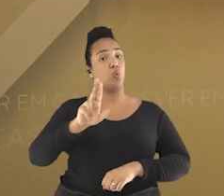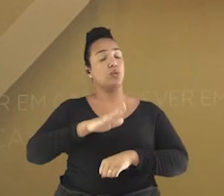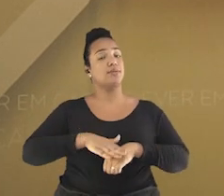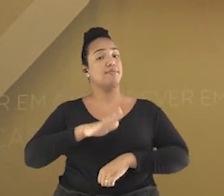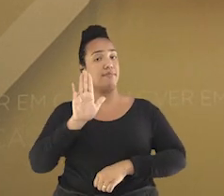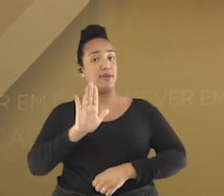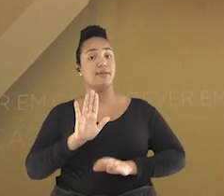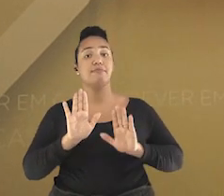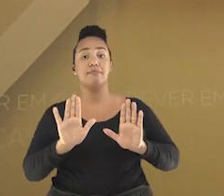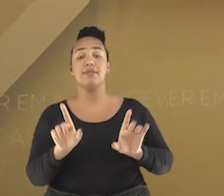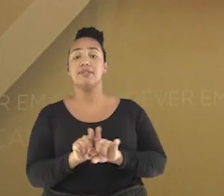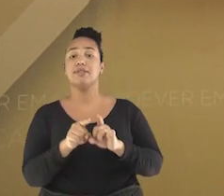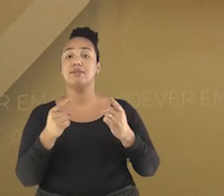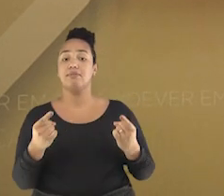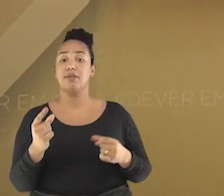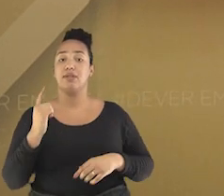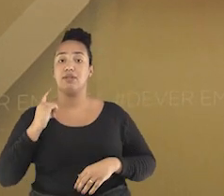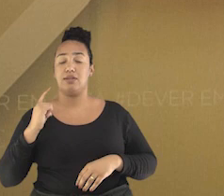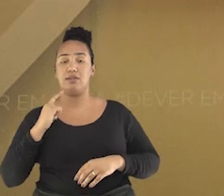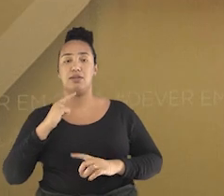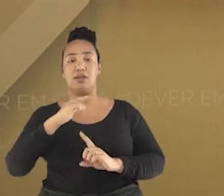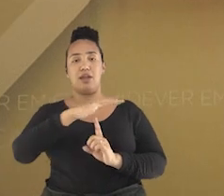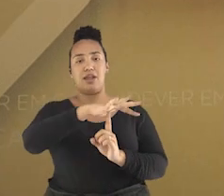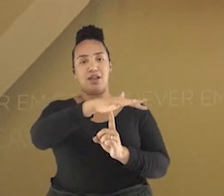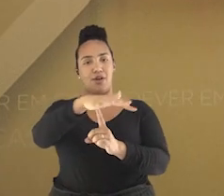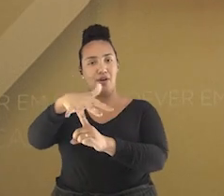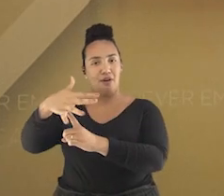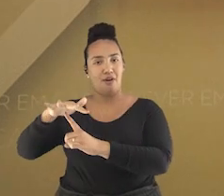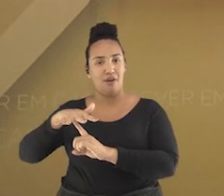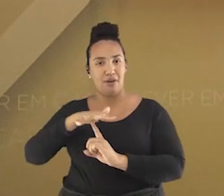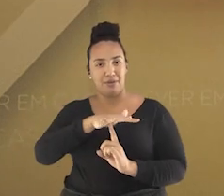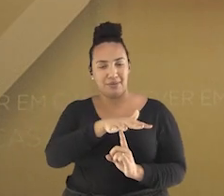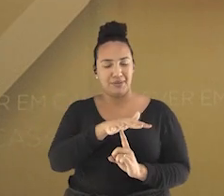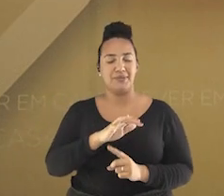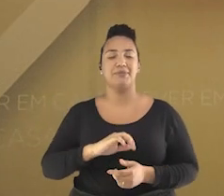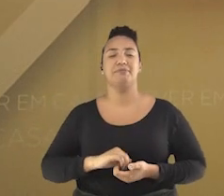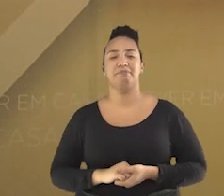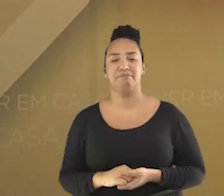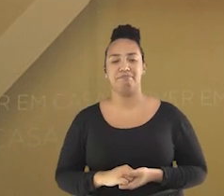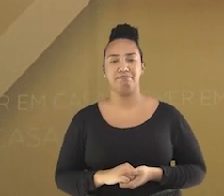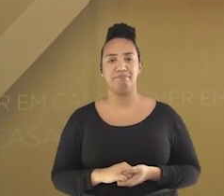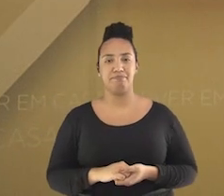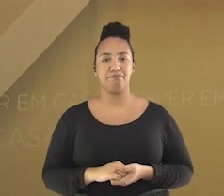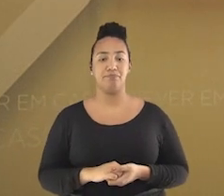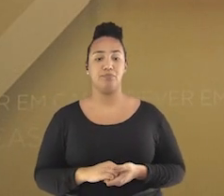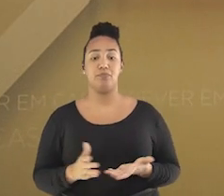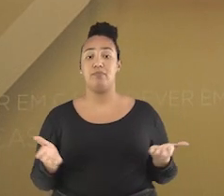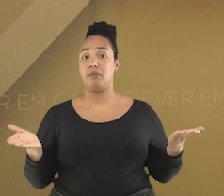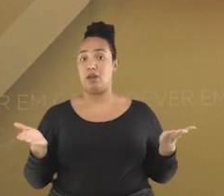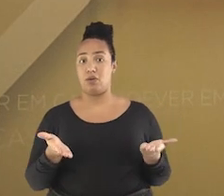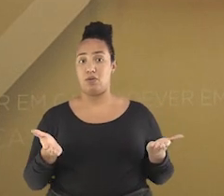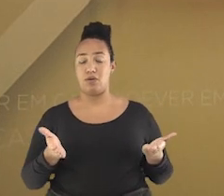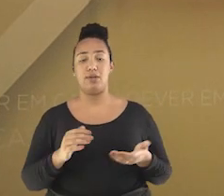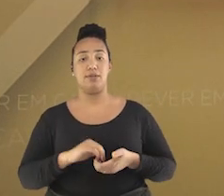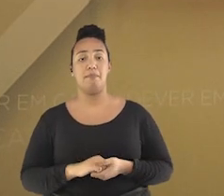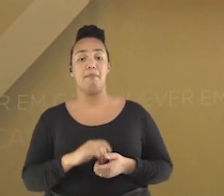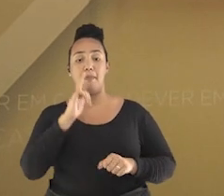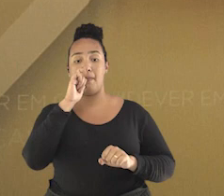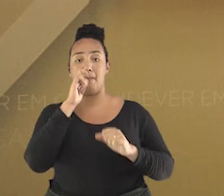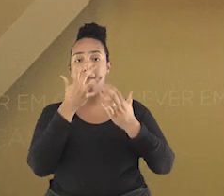usado, porém também há os helicópteros e os balões. Já o